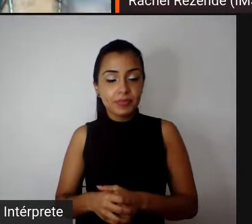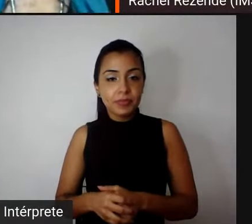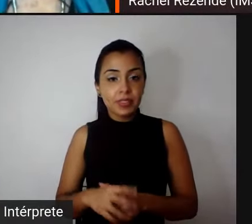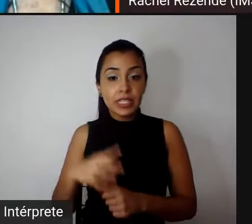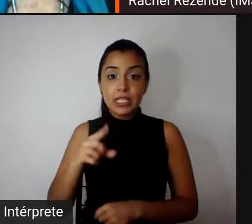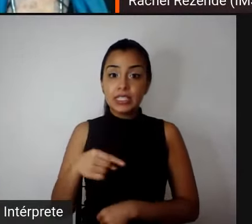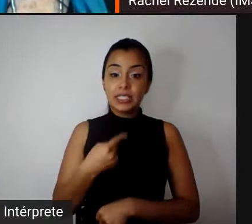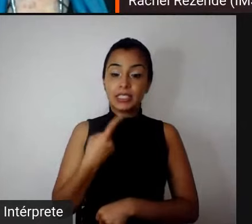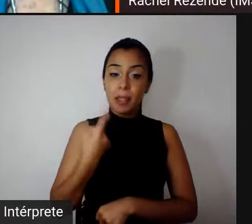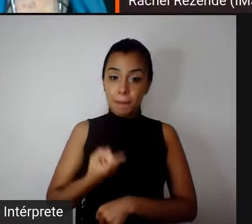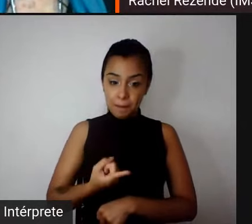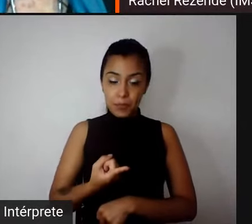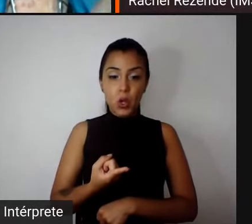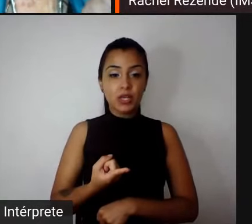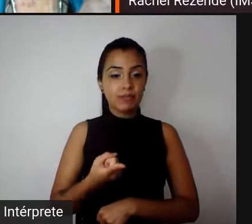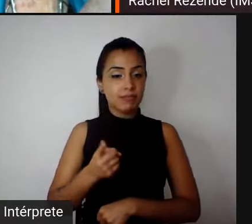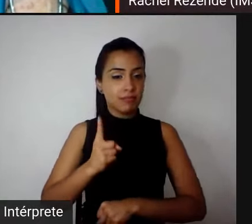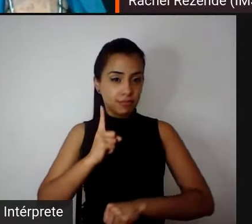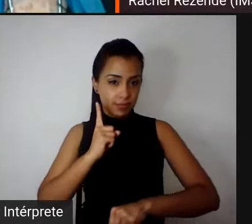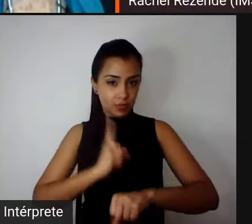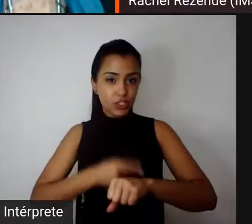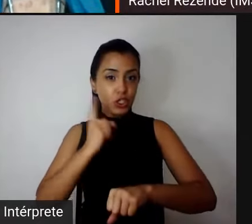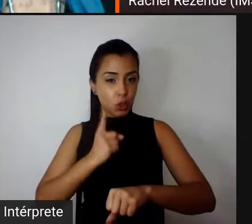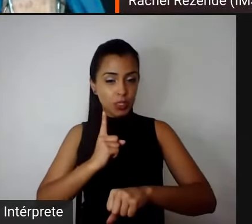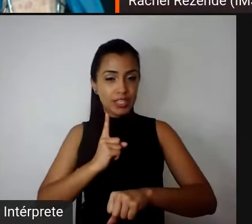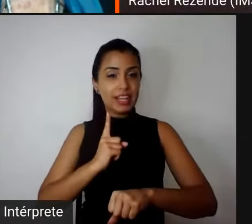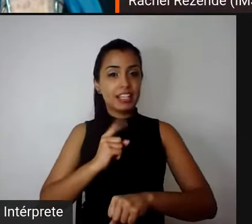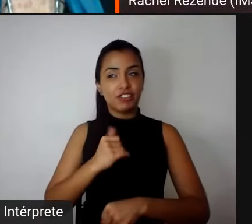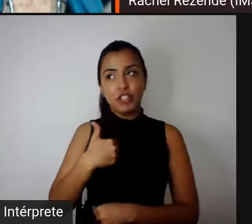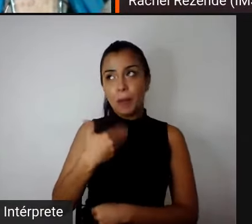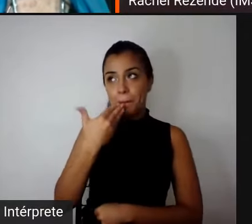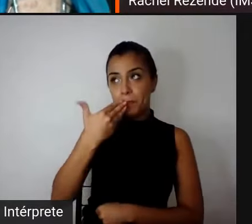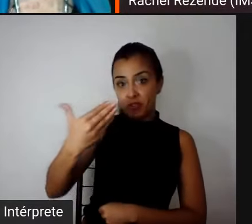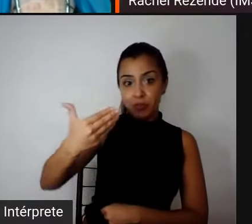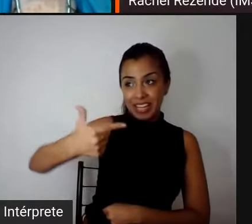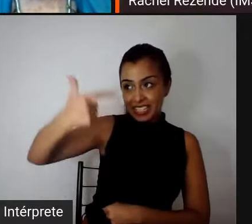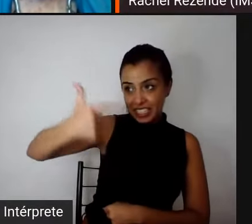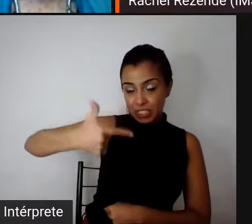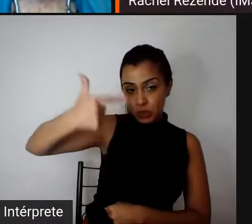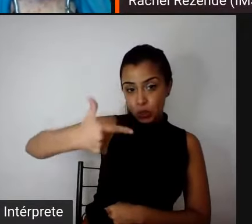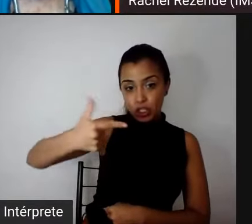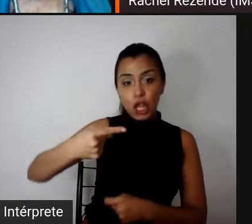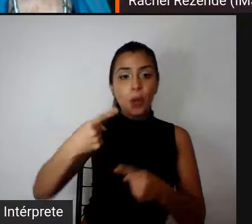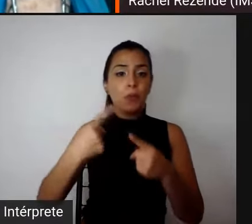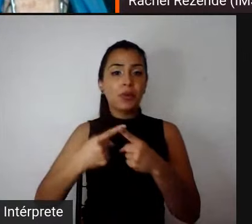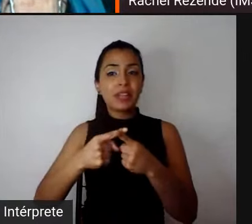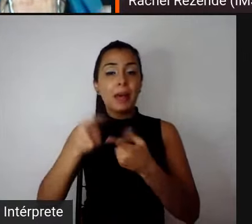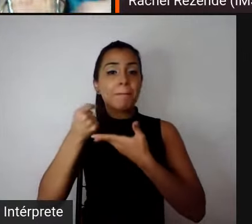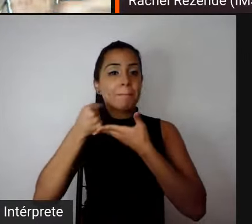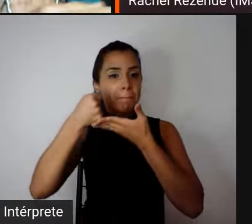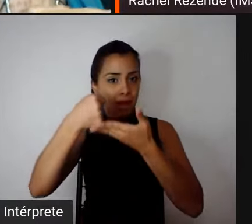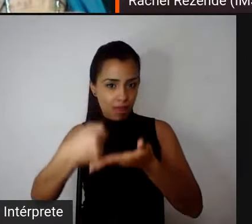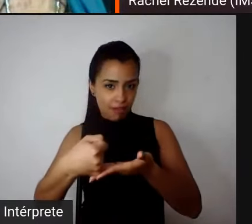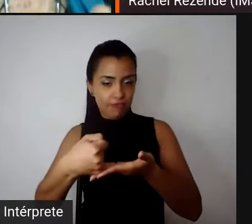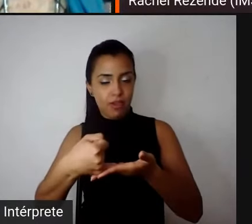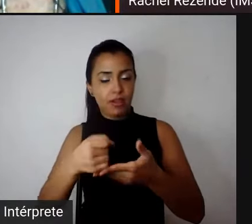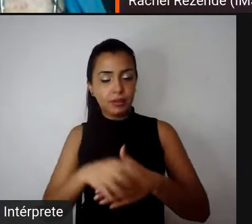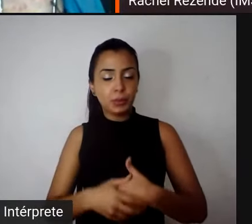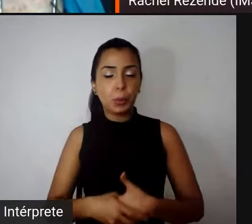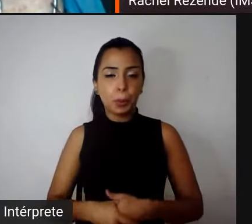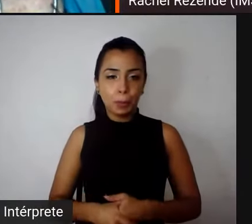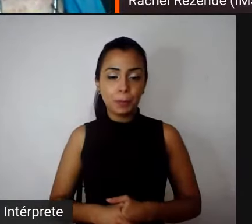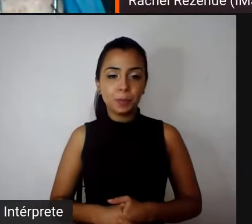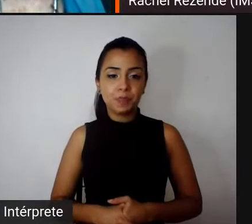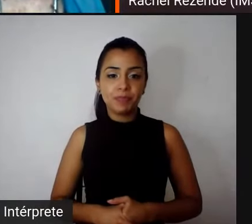imediatamente, justamente para ter a segunda leva, o que tinha que levar. Depois a gente